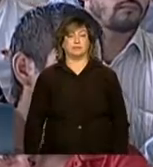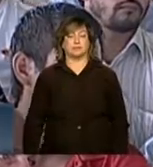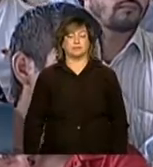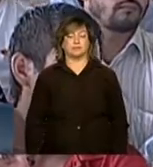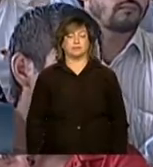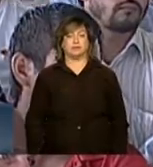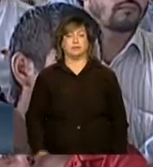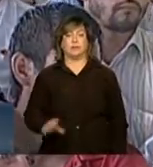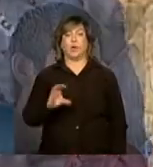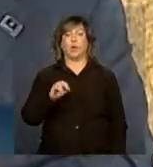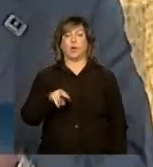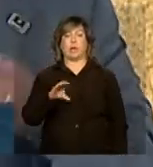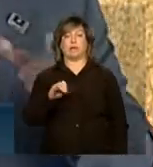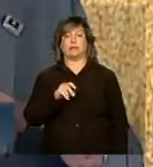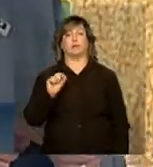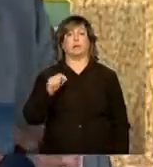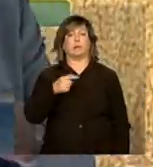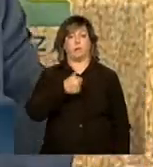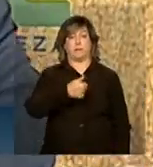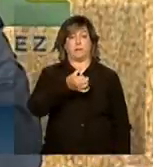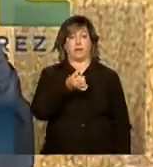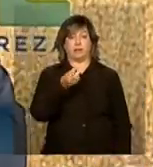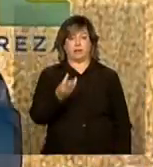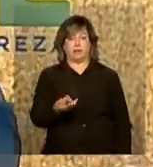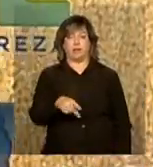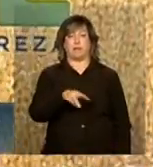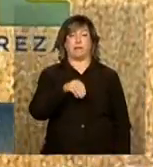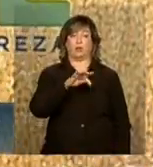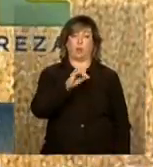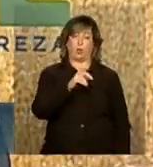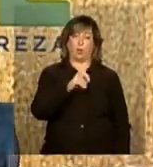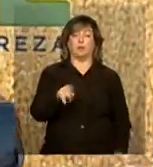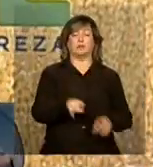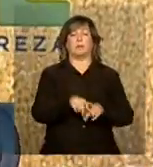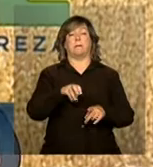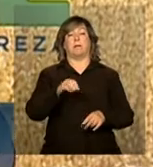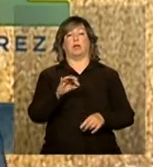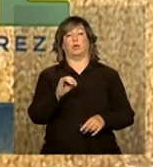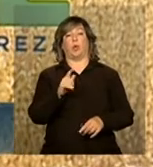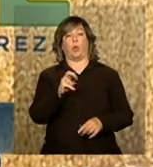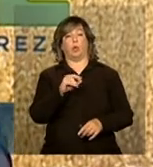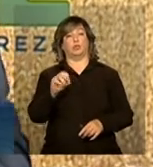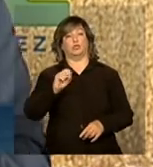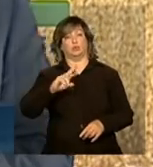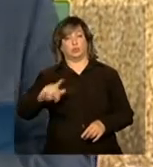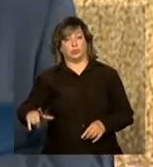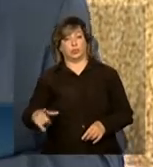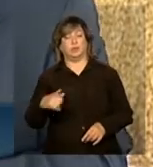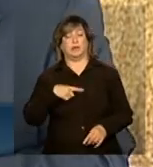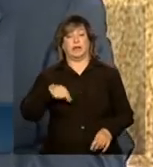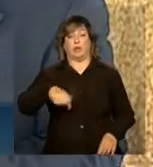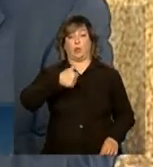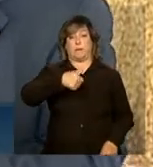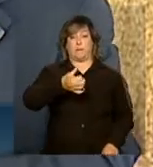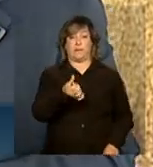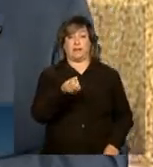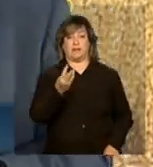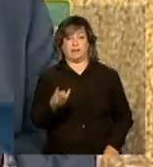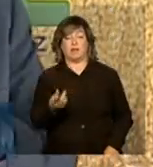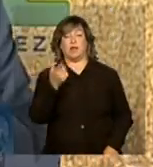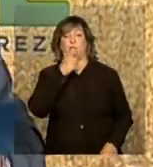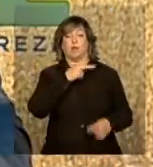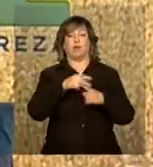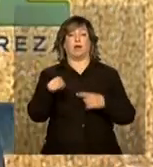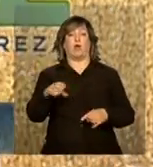A concessão da 163 Mato Grosso e Mato Grosso do Sul, sendo que aqui a 163 em Mato Grosso, a vencedora